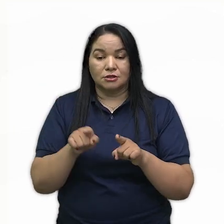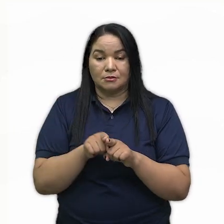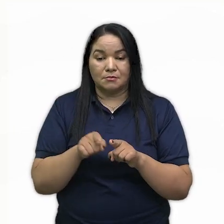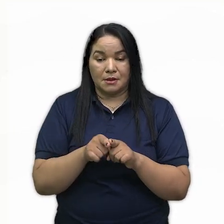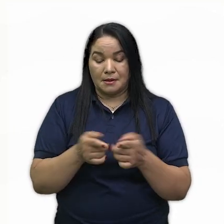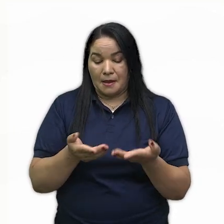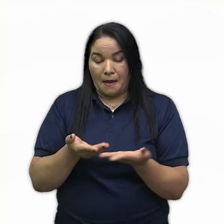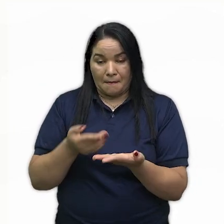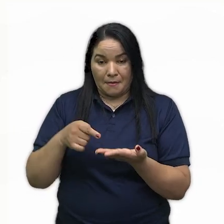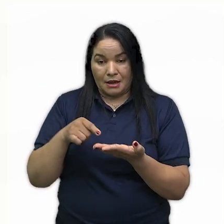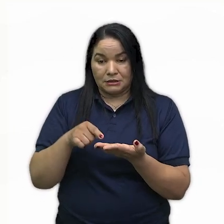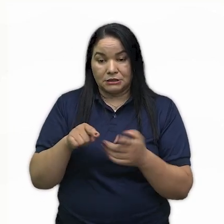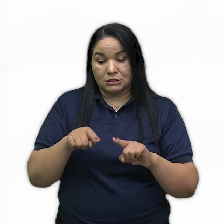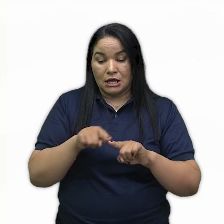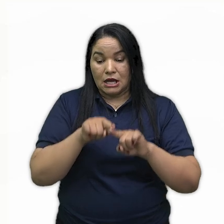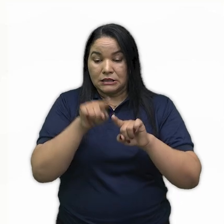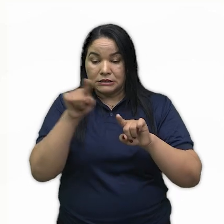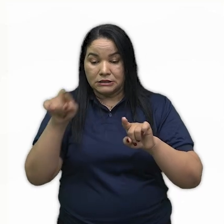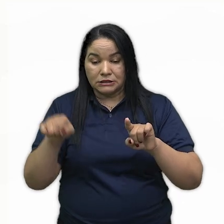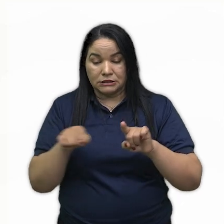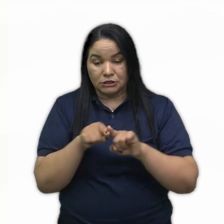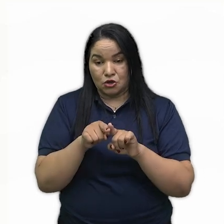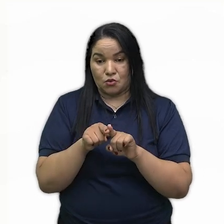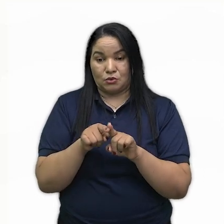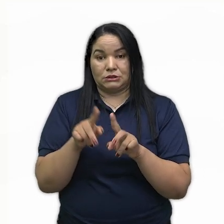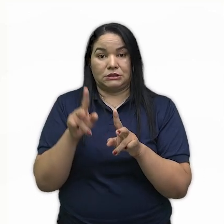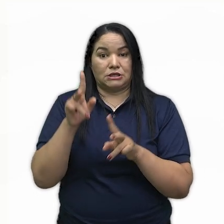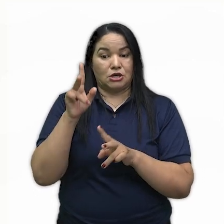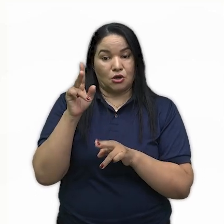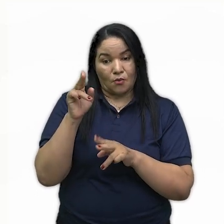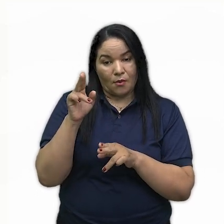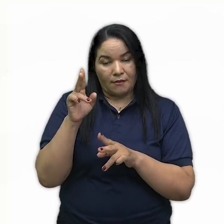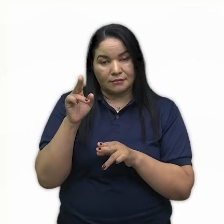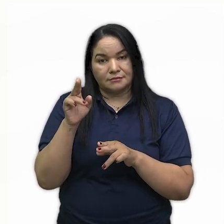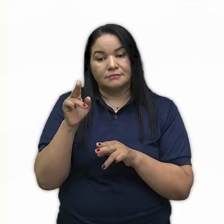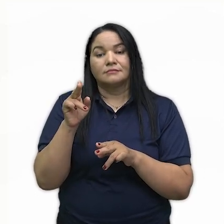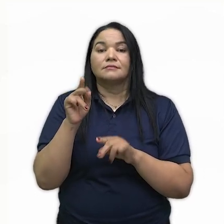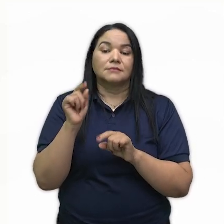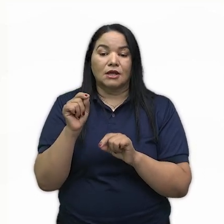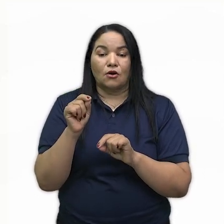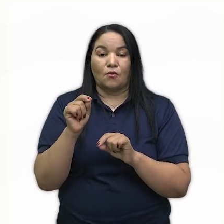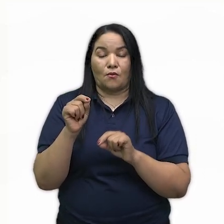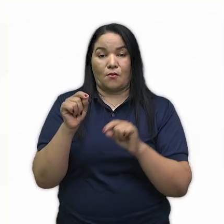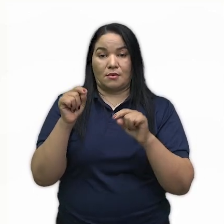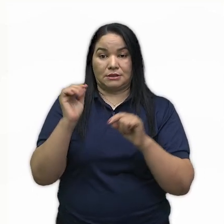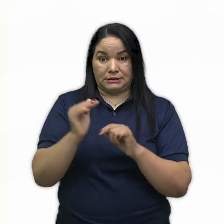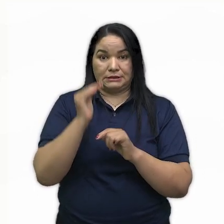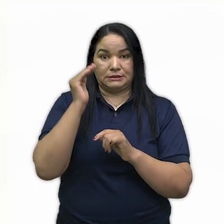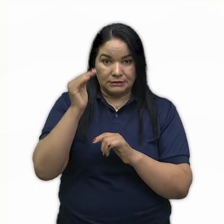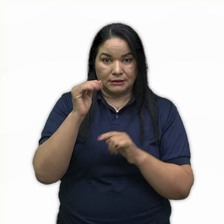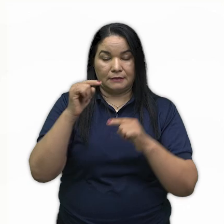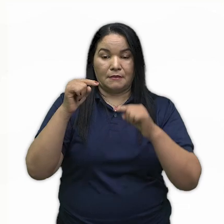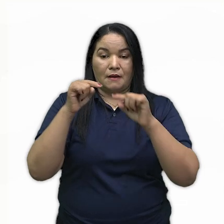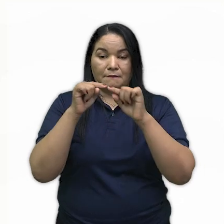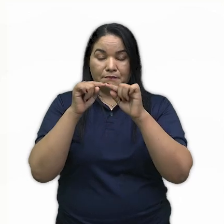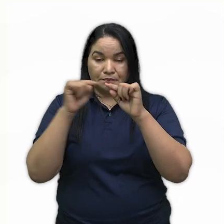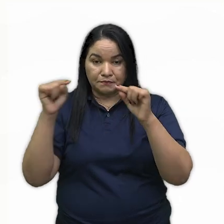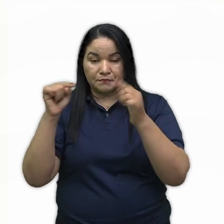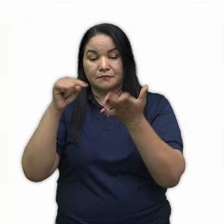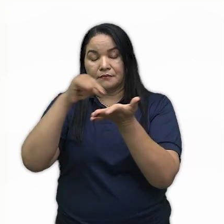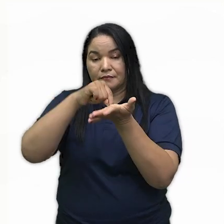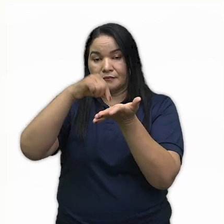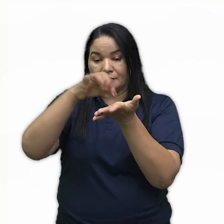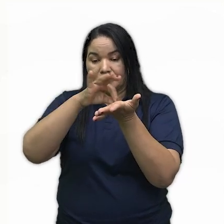são círculos idênticos, então logo o raio da minha base de cima será igual ao raio da